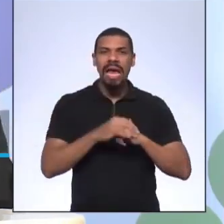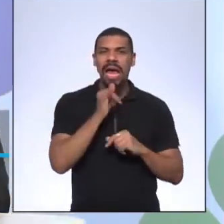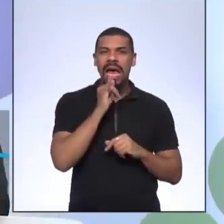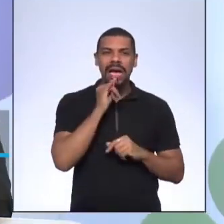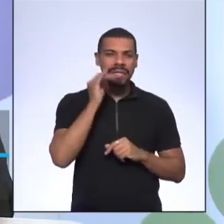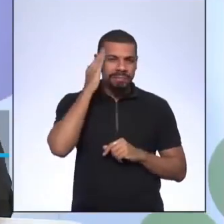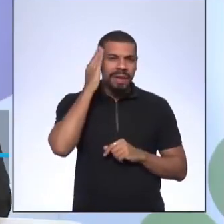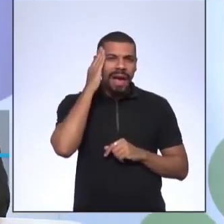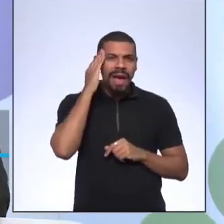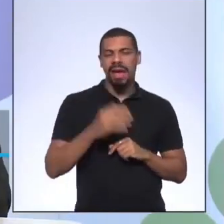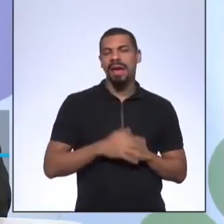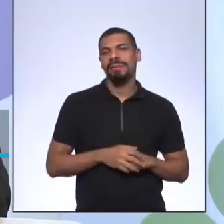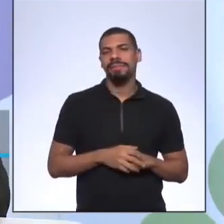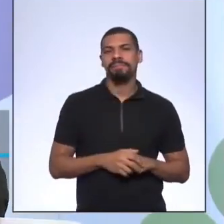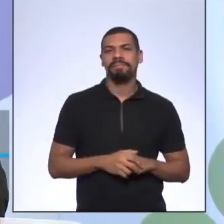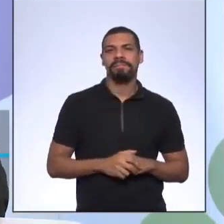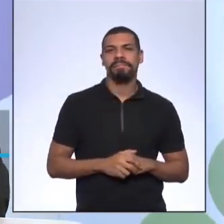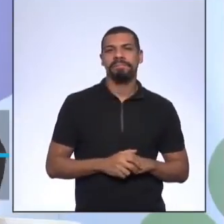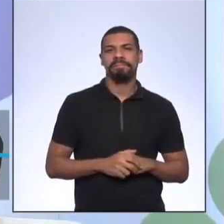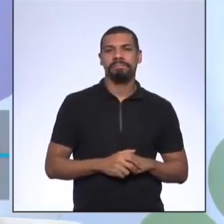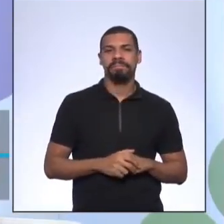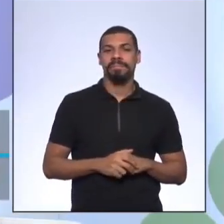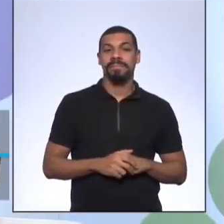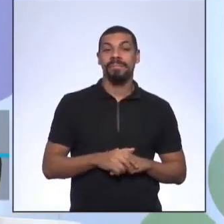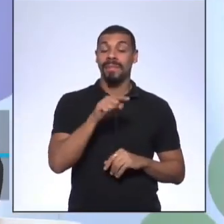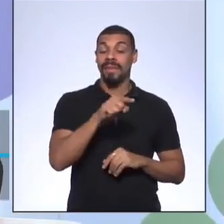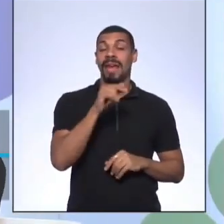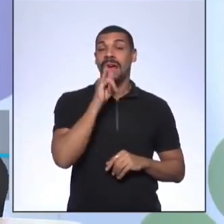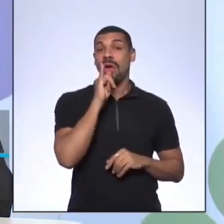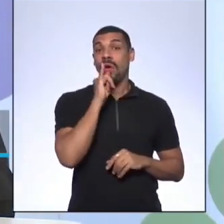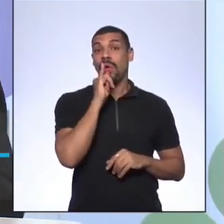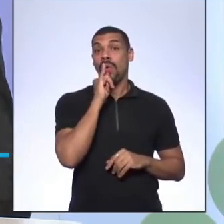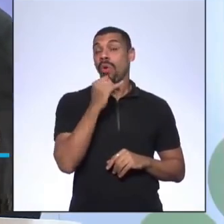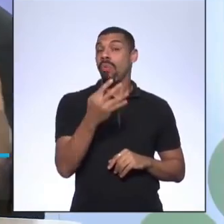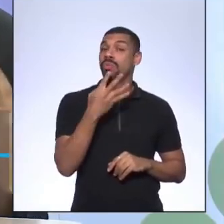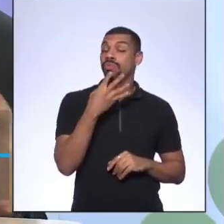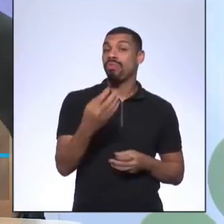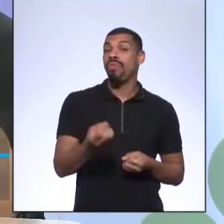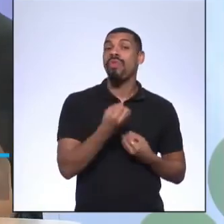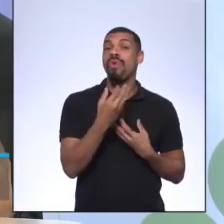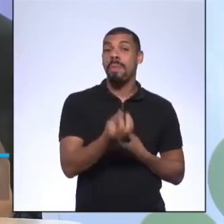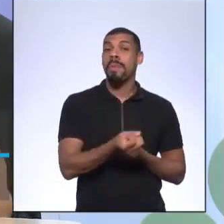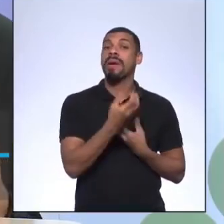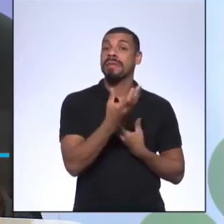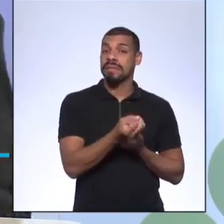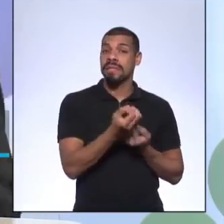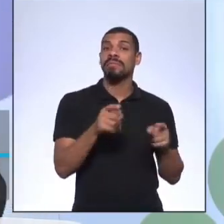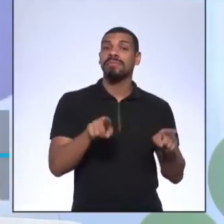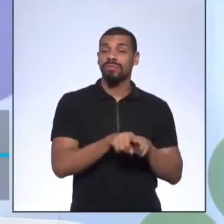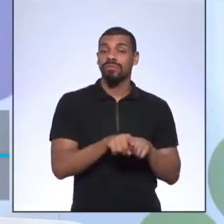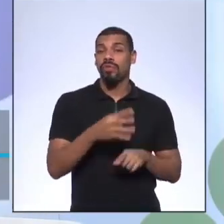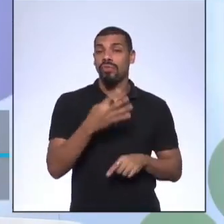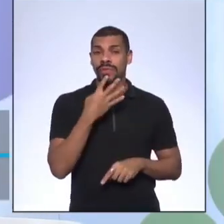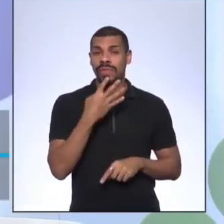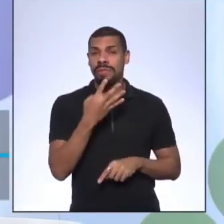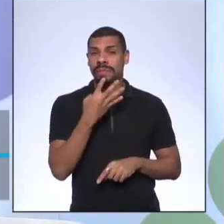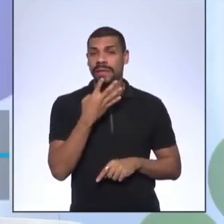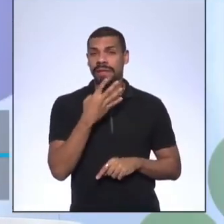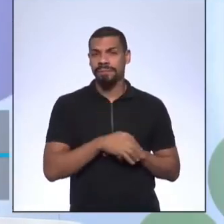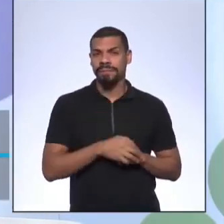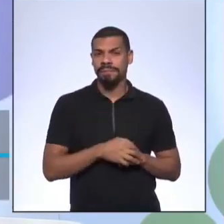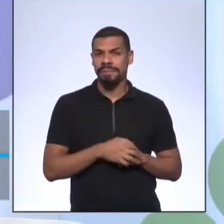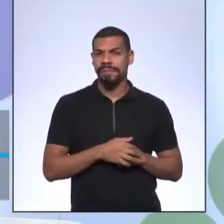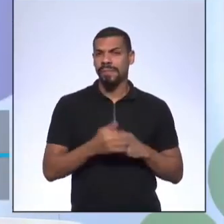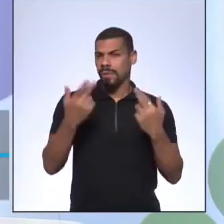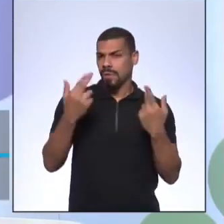do Sul. Então, esse é um tipo de saber, é um tipo de conhecimento. Mas, como diz o